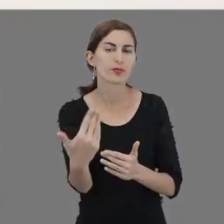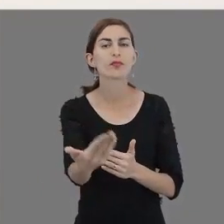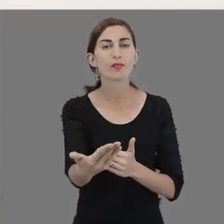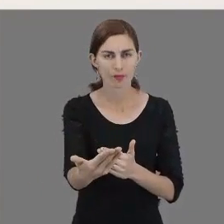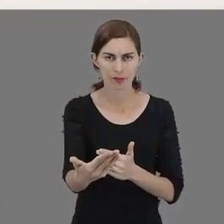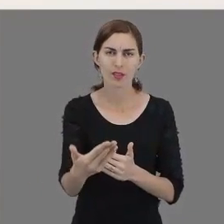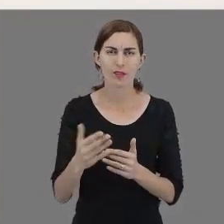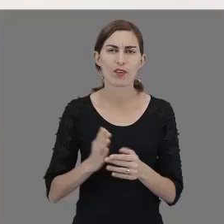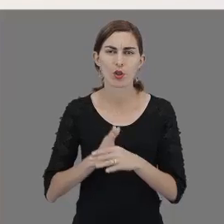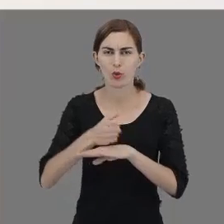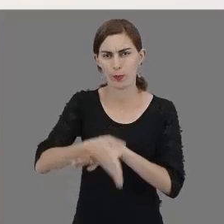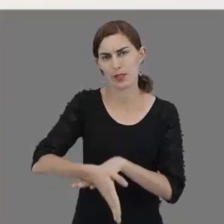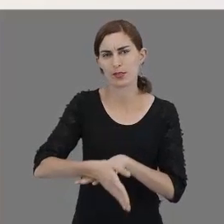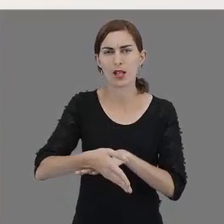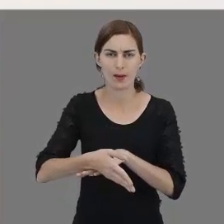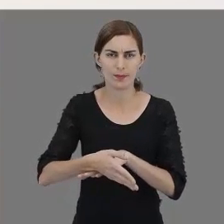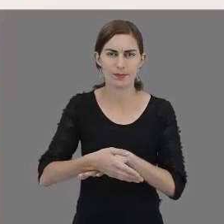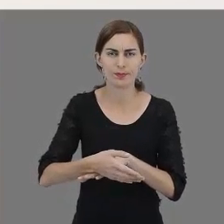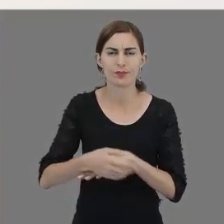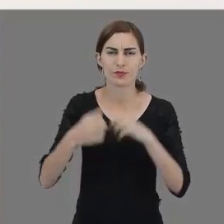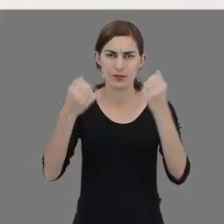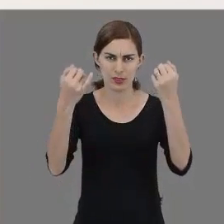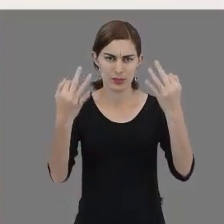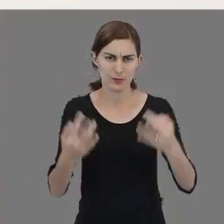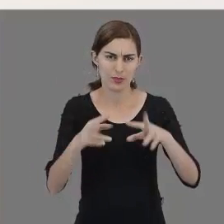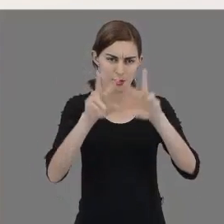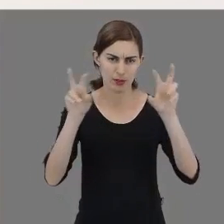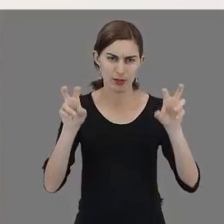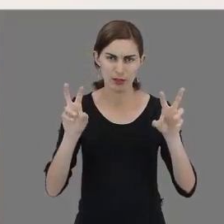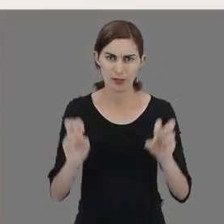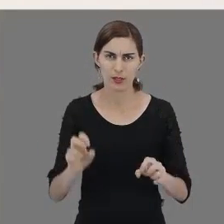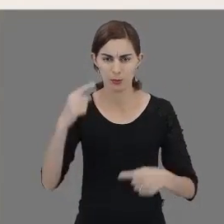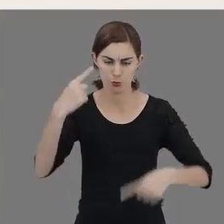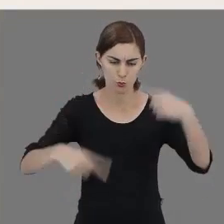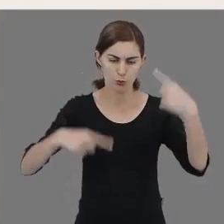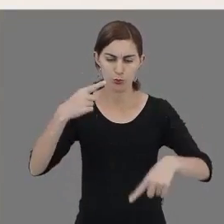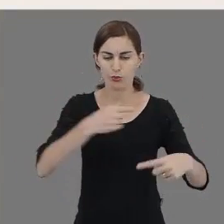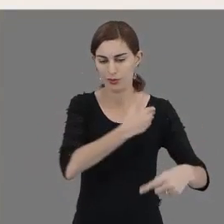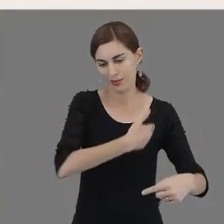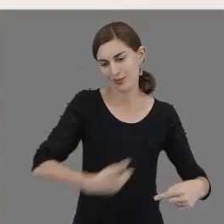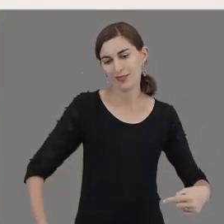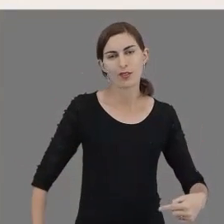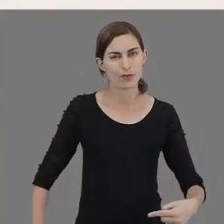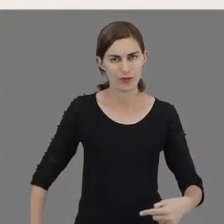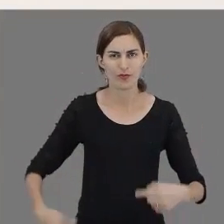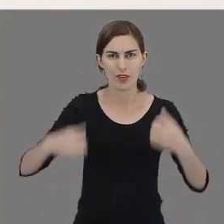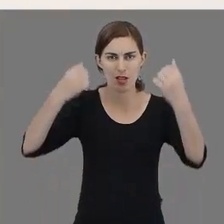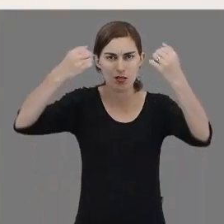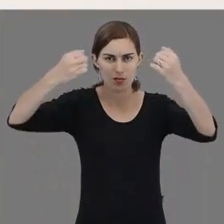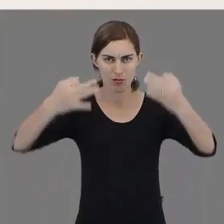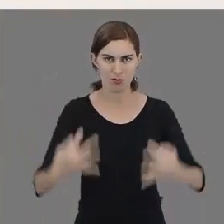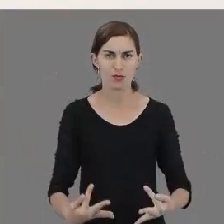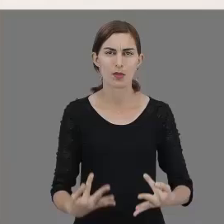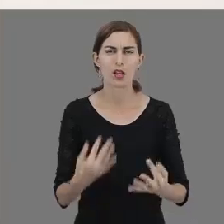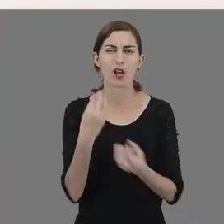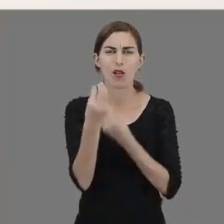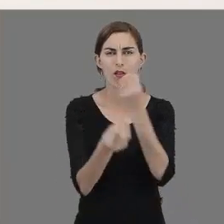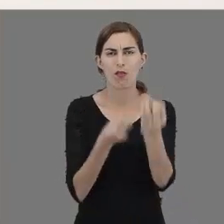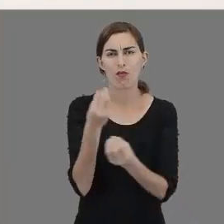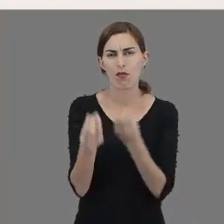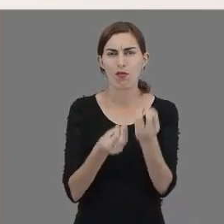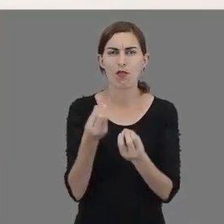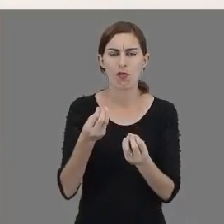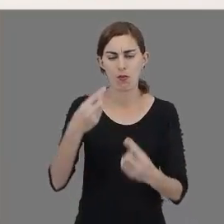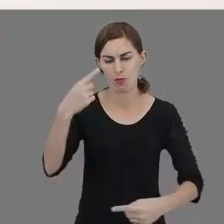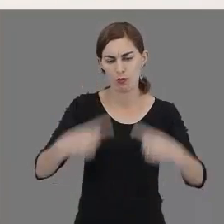gente vai entrar no processo e no tema de políticas públicas. E a gente vai aprofundar um pouco mais o processo de